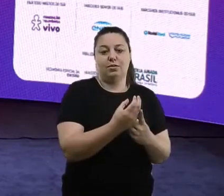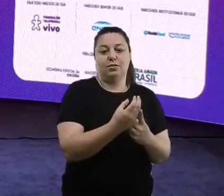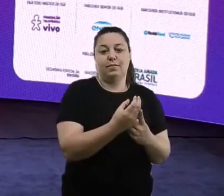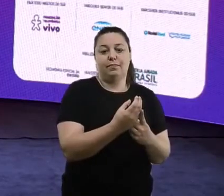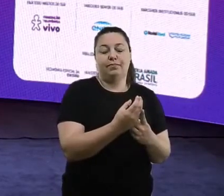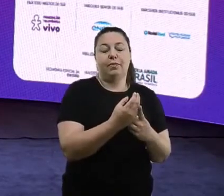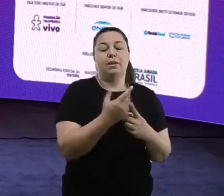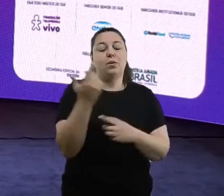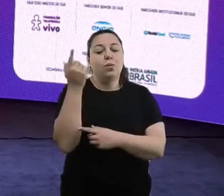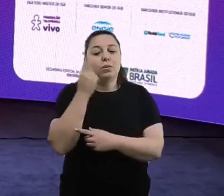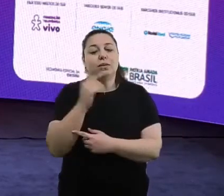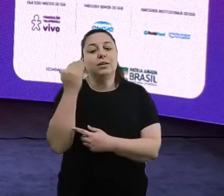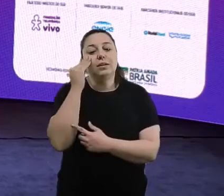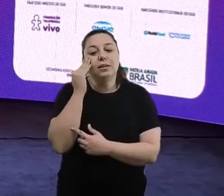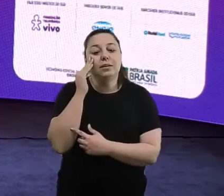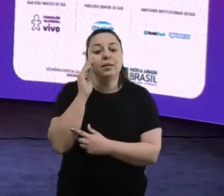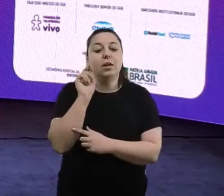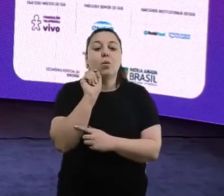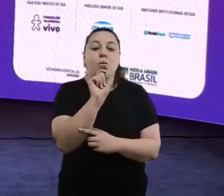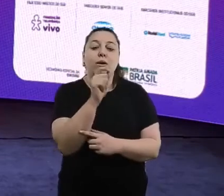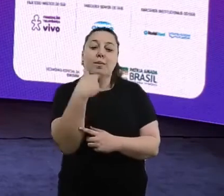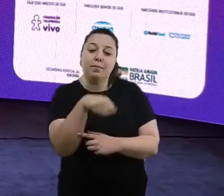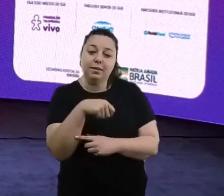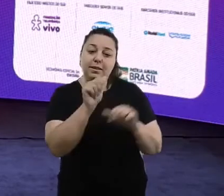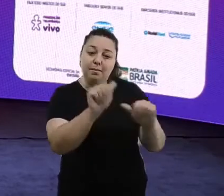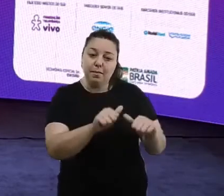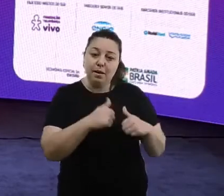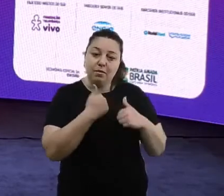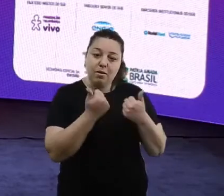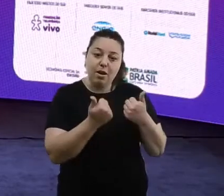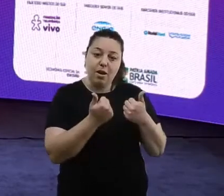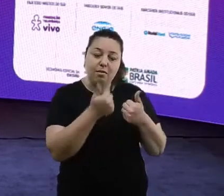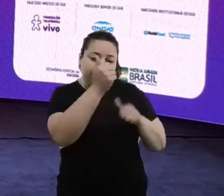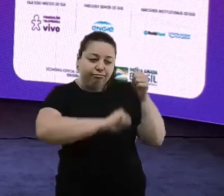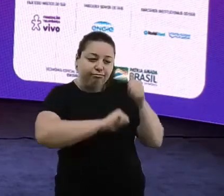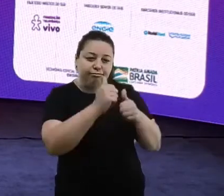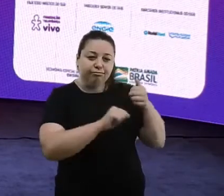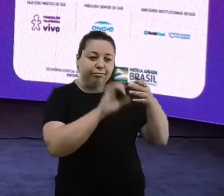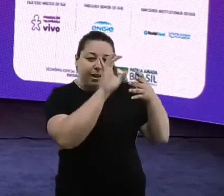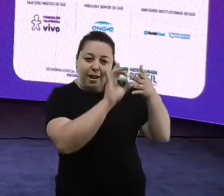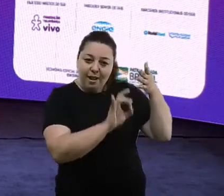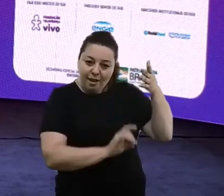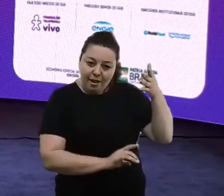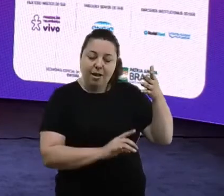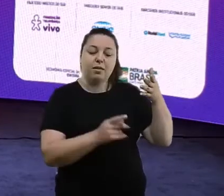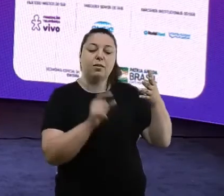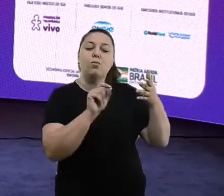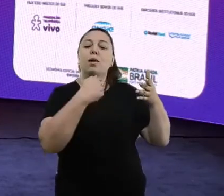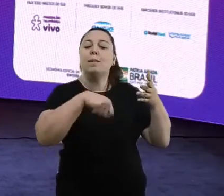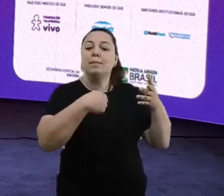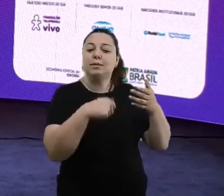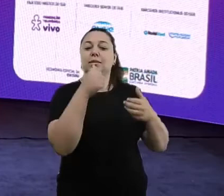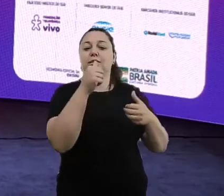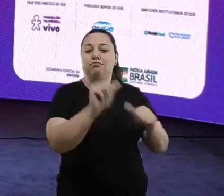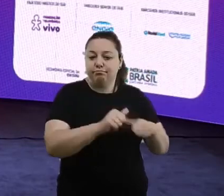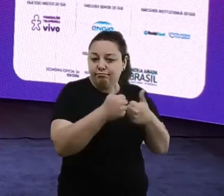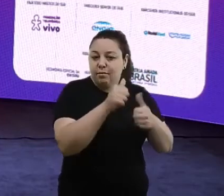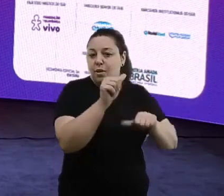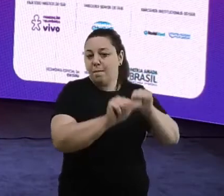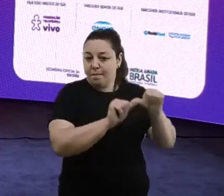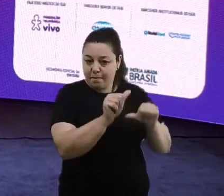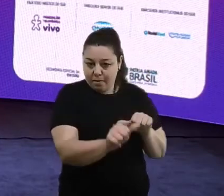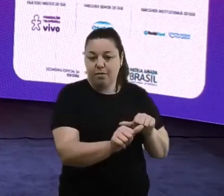que poderiam ser melhorados, né, e podia-se fazer um investimento exatamente naqueles pontos e depois, num